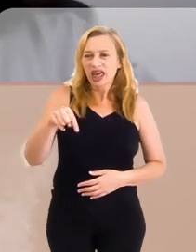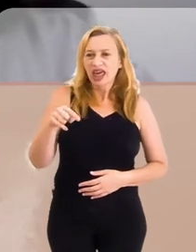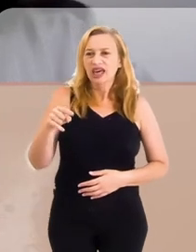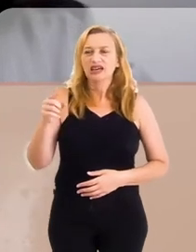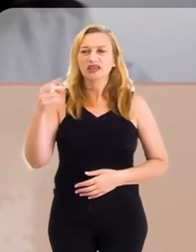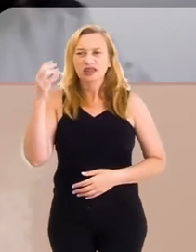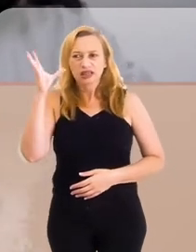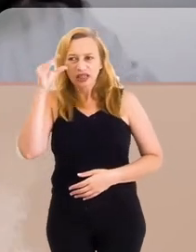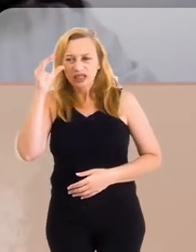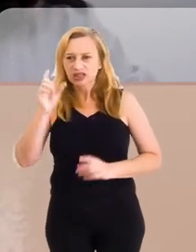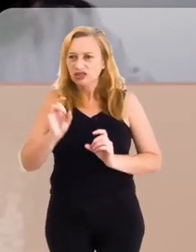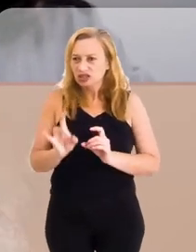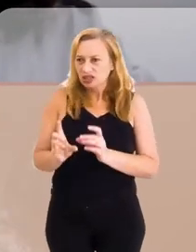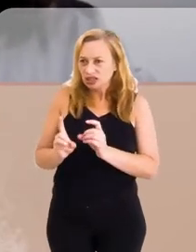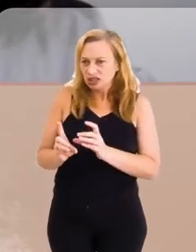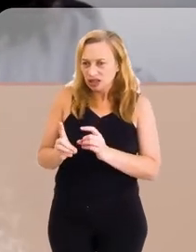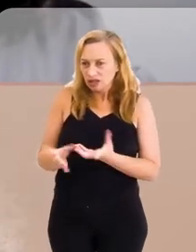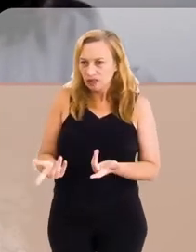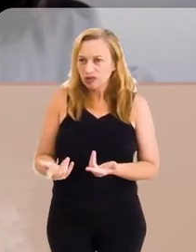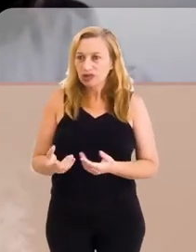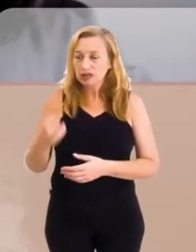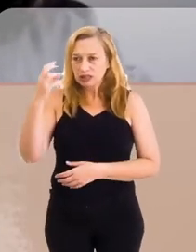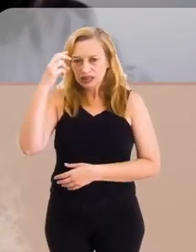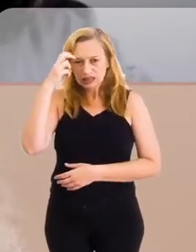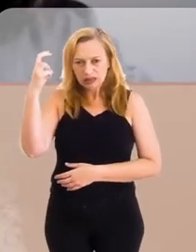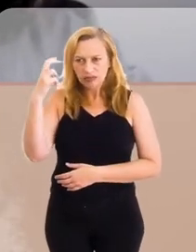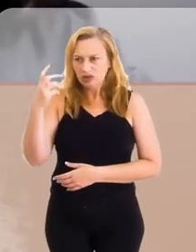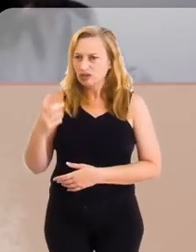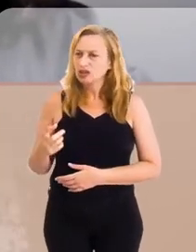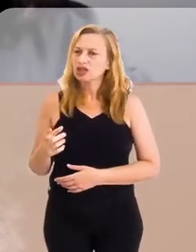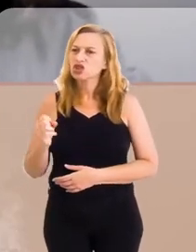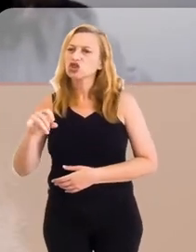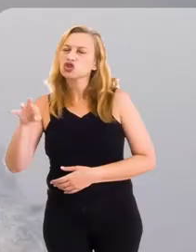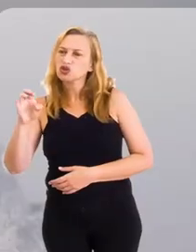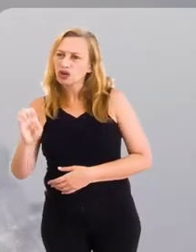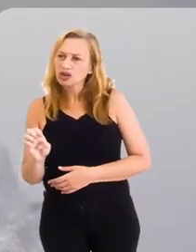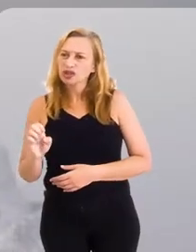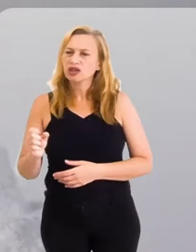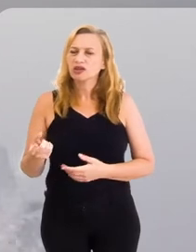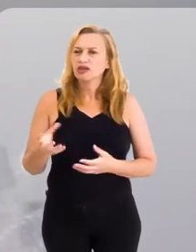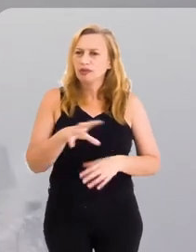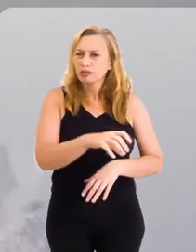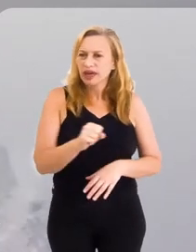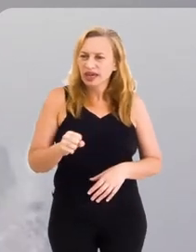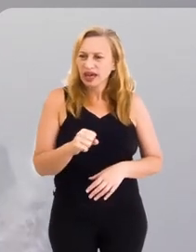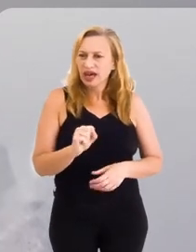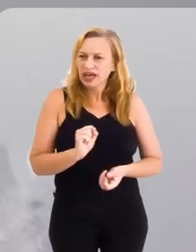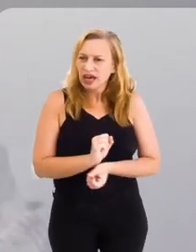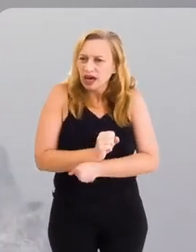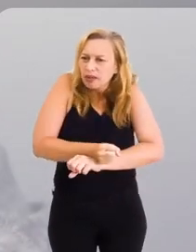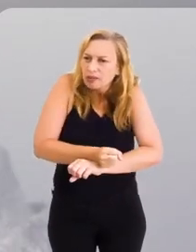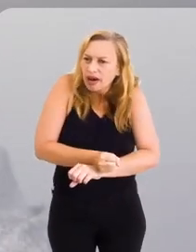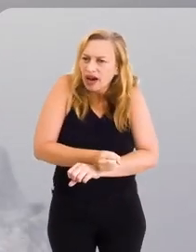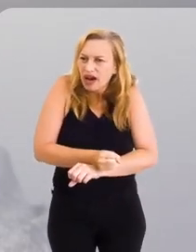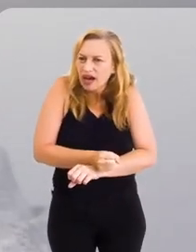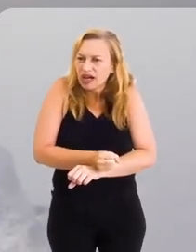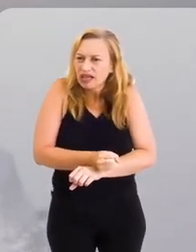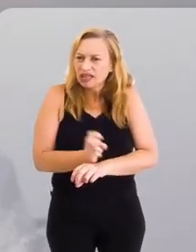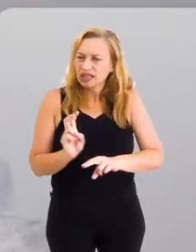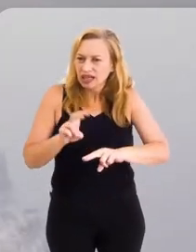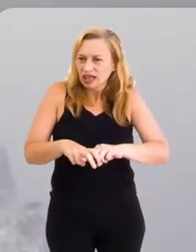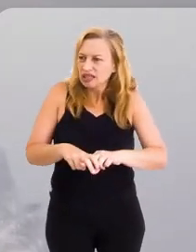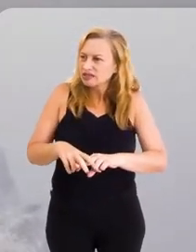Seus discípulos, que ficavam impressionados com a sabedoria dele, disseram, olha, Sócrates, nós vamos pegar os 30 tiranos de Atenas, vamos amarrar